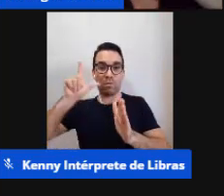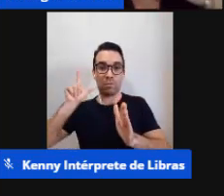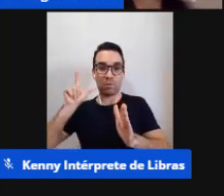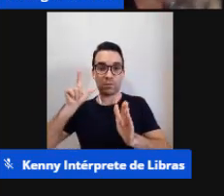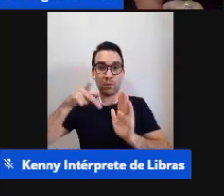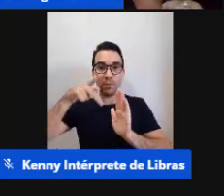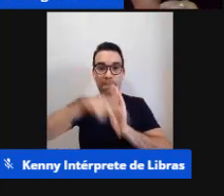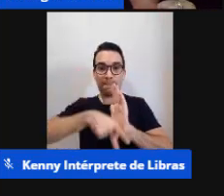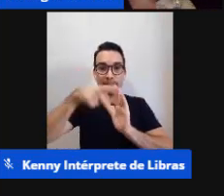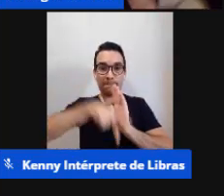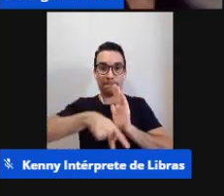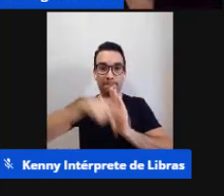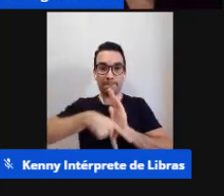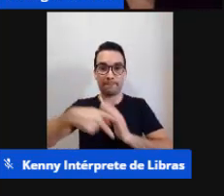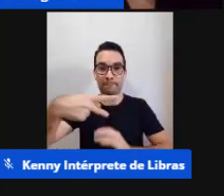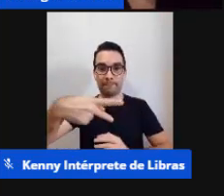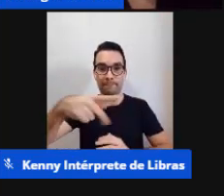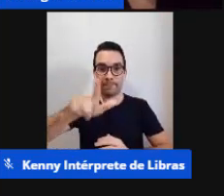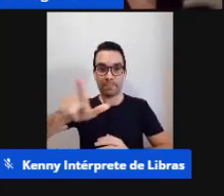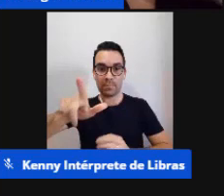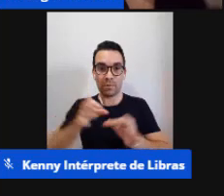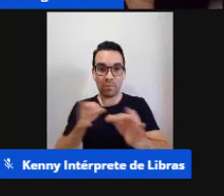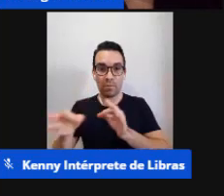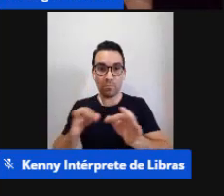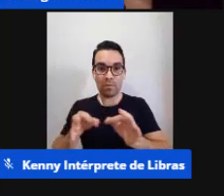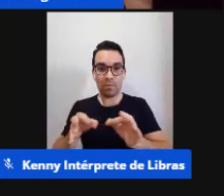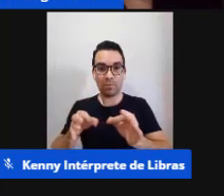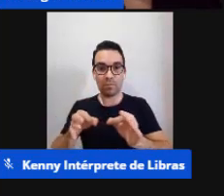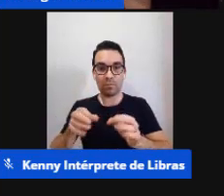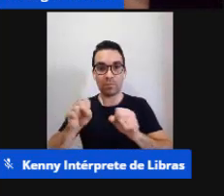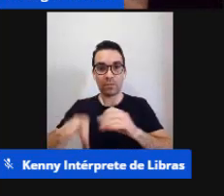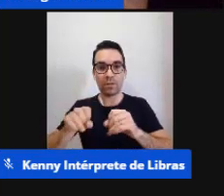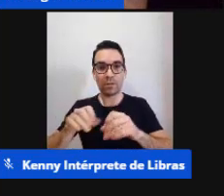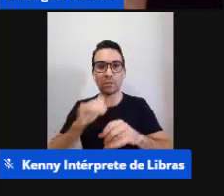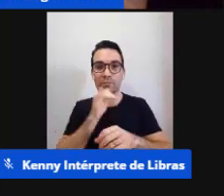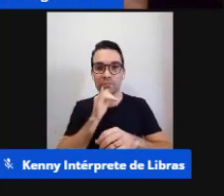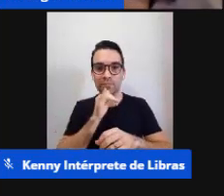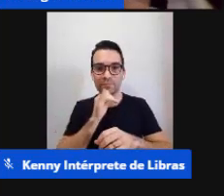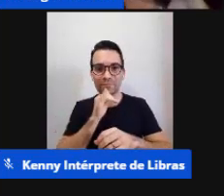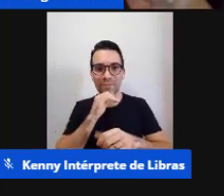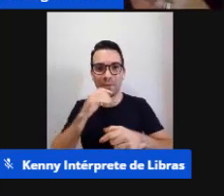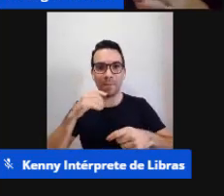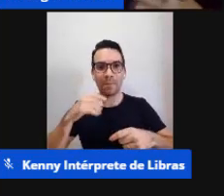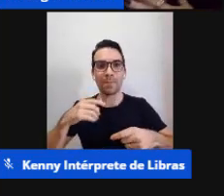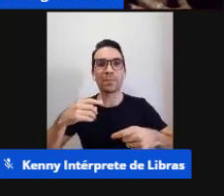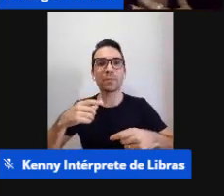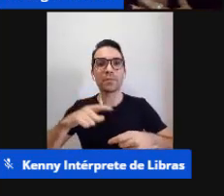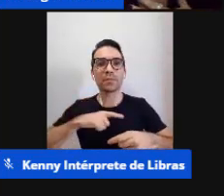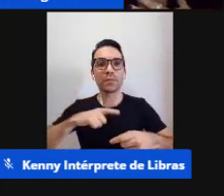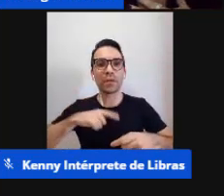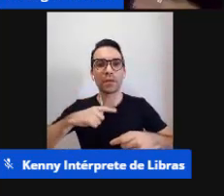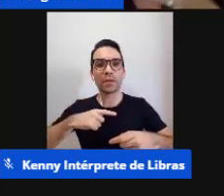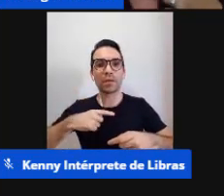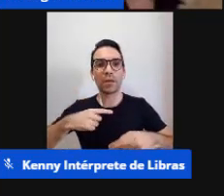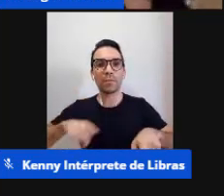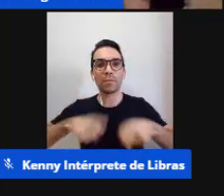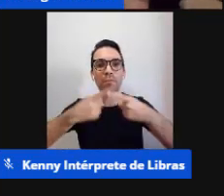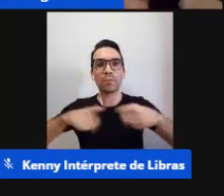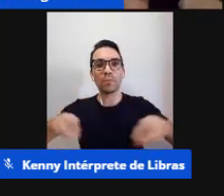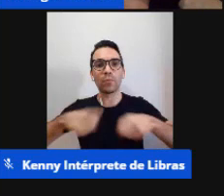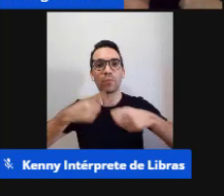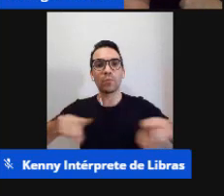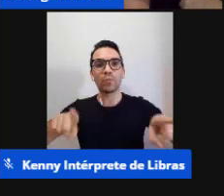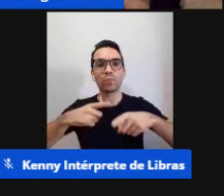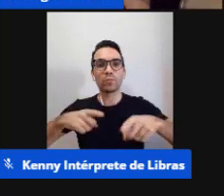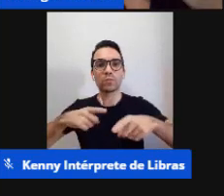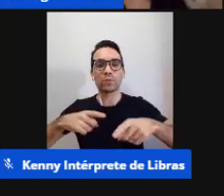exemplo, vou dar uma música aqui. Cabeça, ombro, joelho e pé. Essa música, eu estou falando de partes